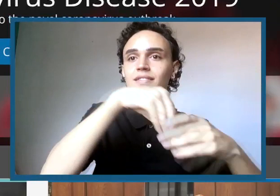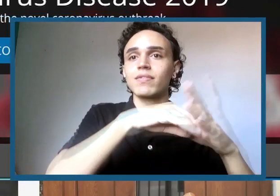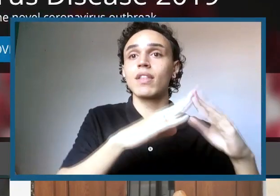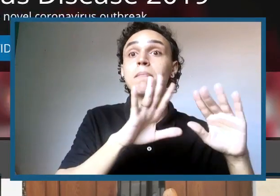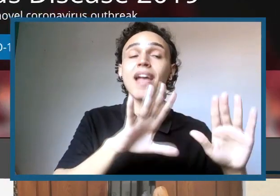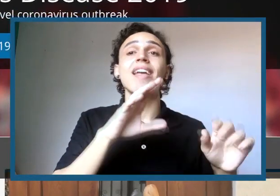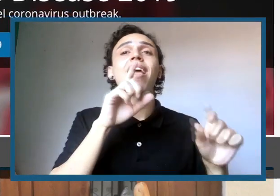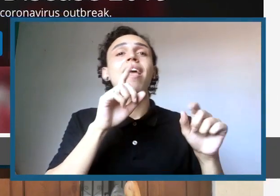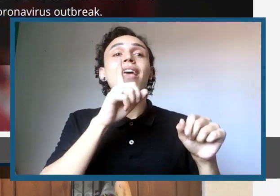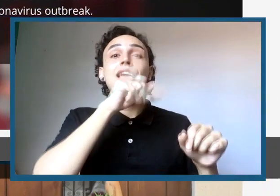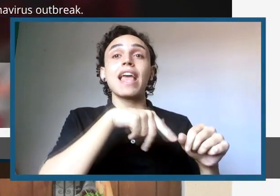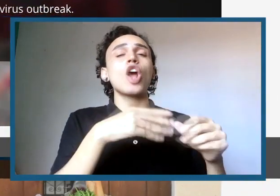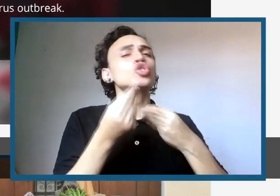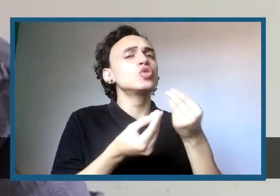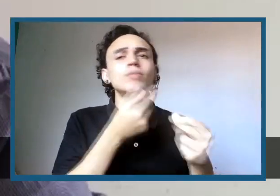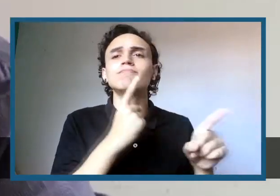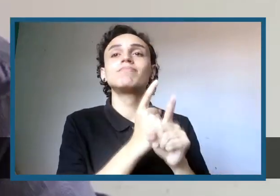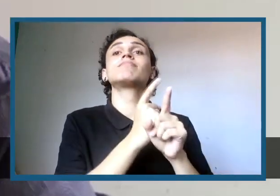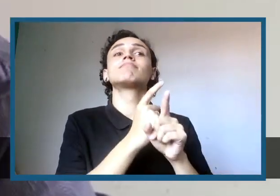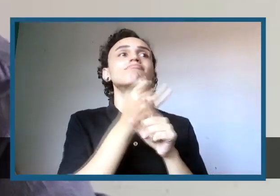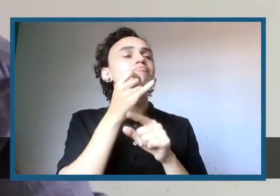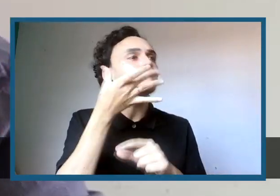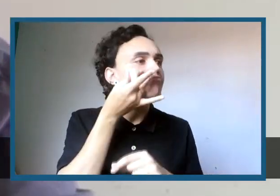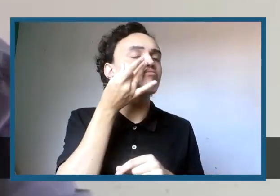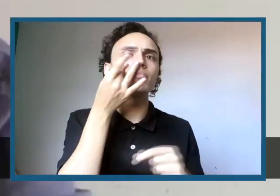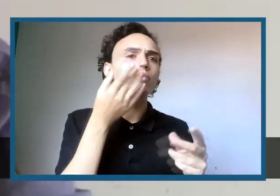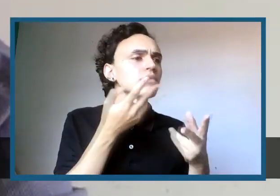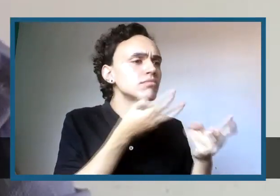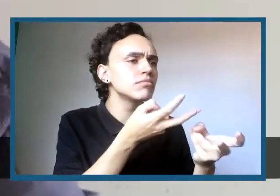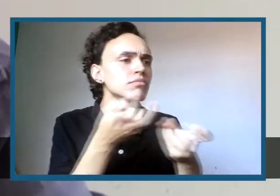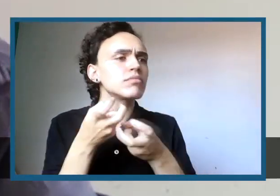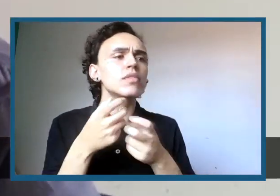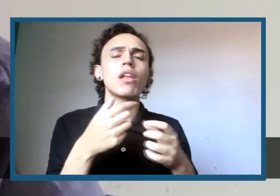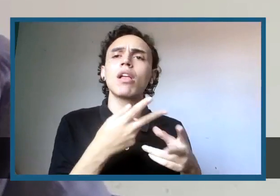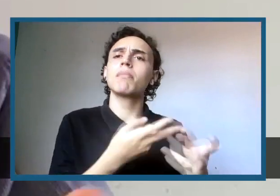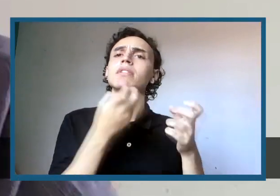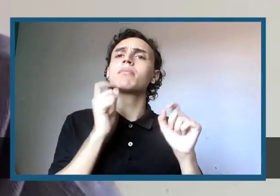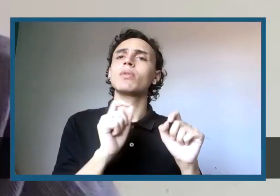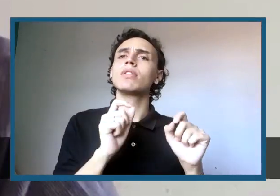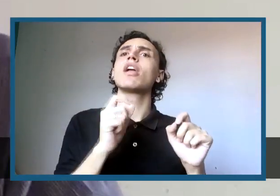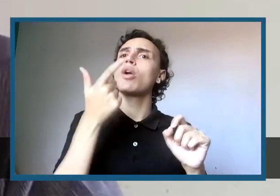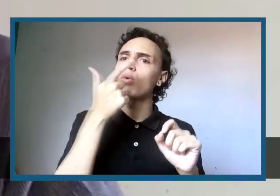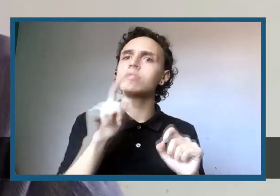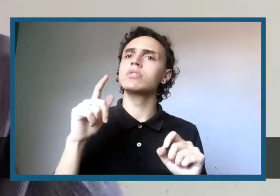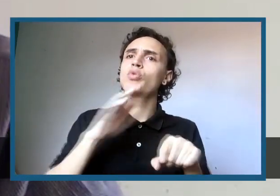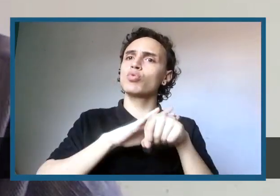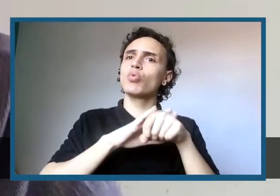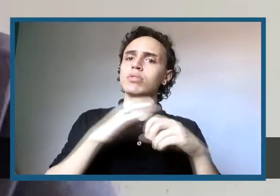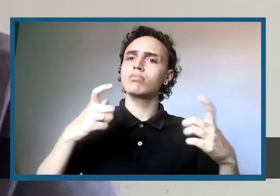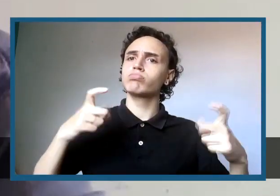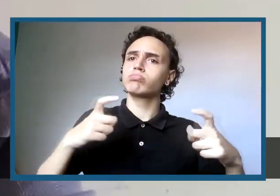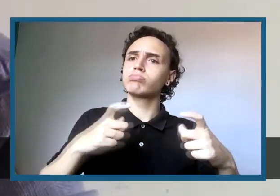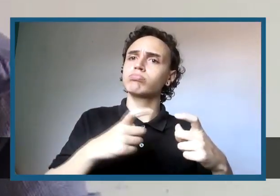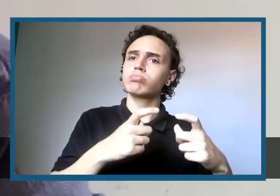fez cambiar também de critério a outros organismos. Por exemplo, o Centro de Controle de Doenças dos Estados Unidos